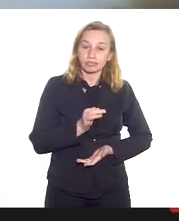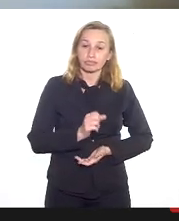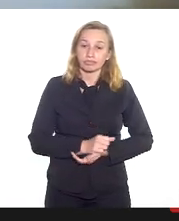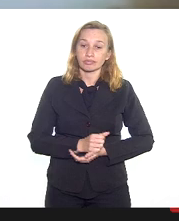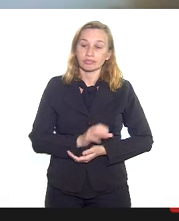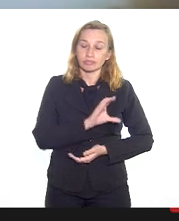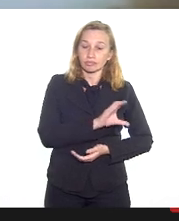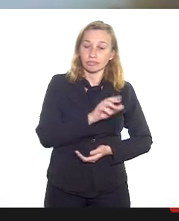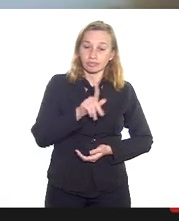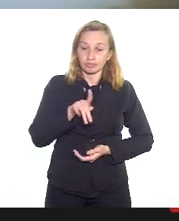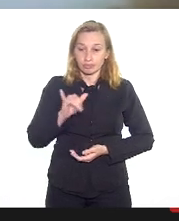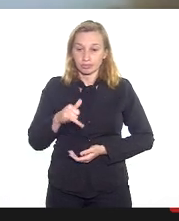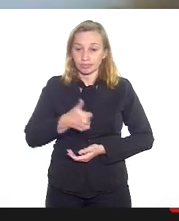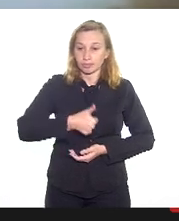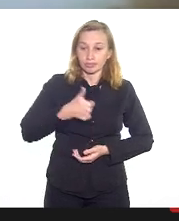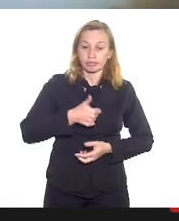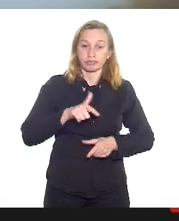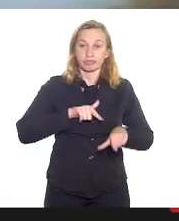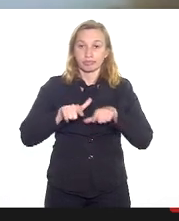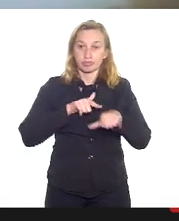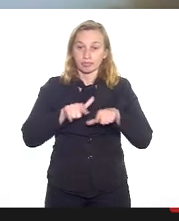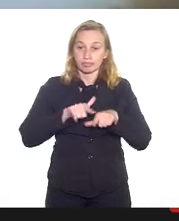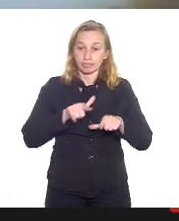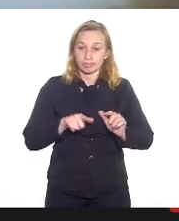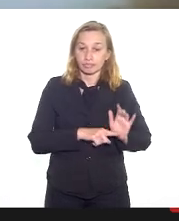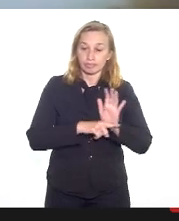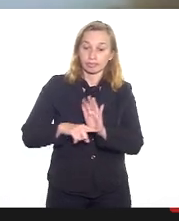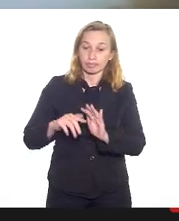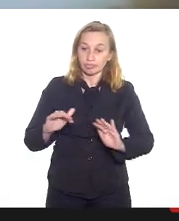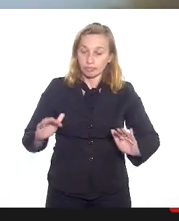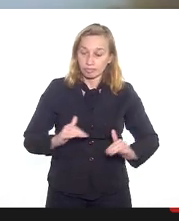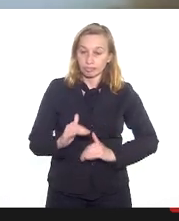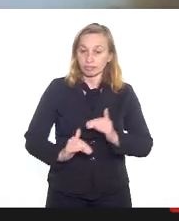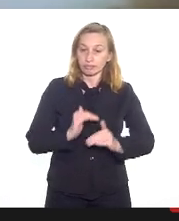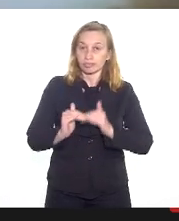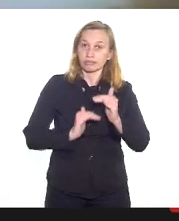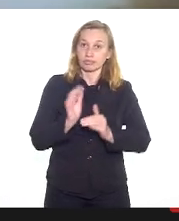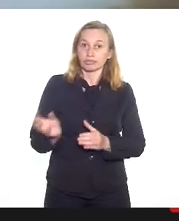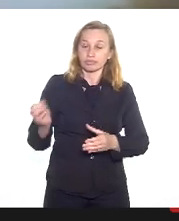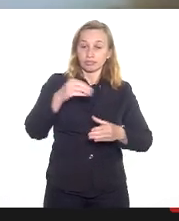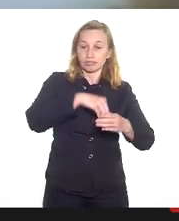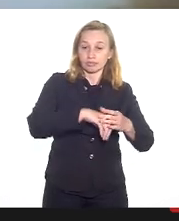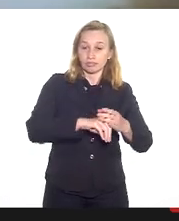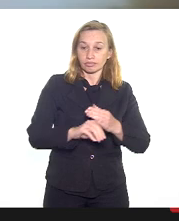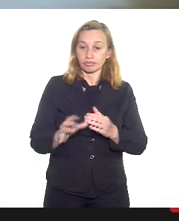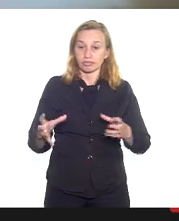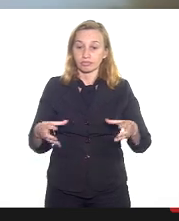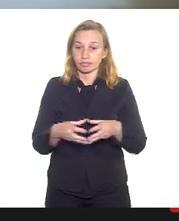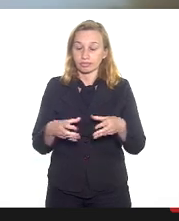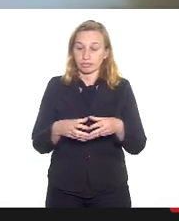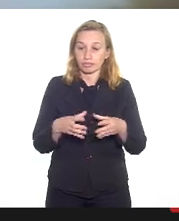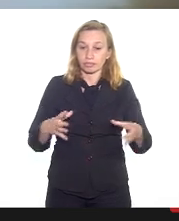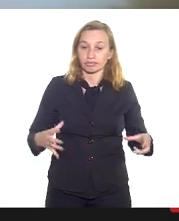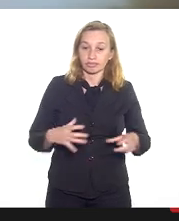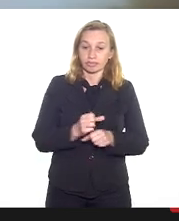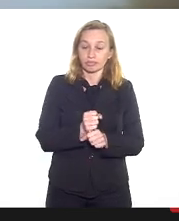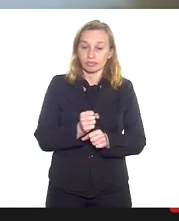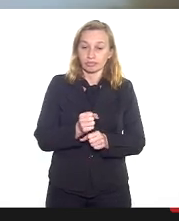CPI, a gente também está trabalhando para tentar avançar dentro da própria Comissão de